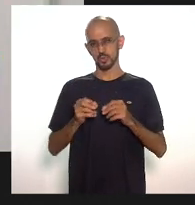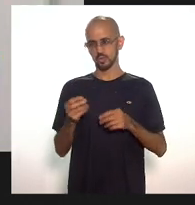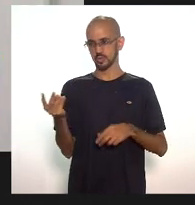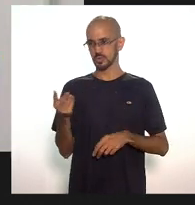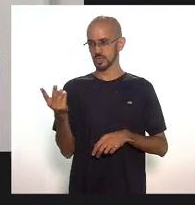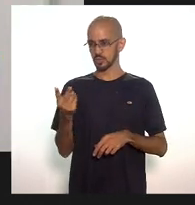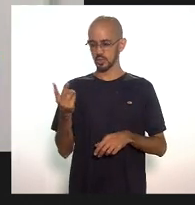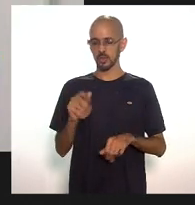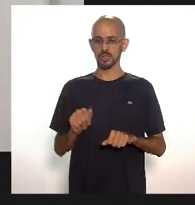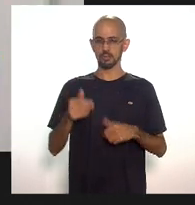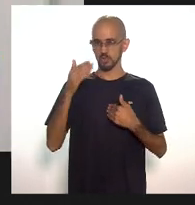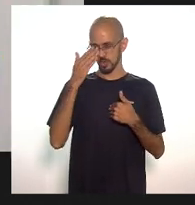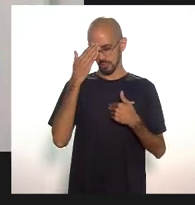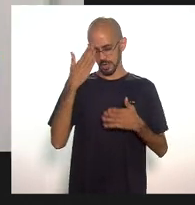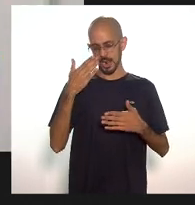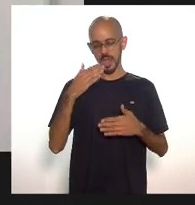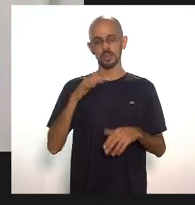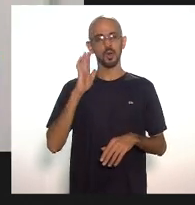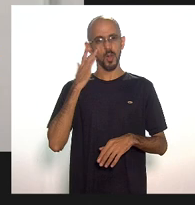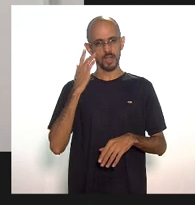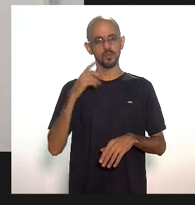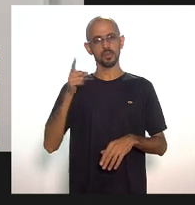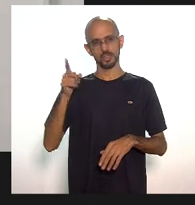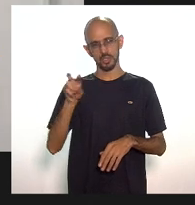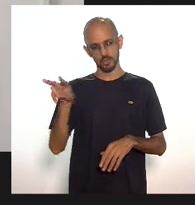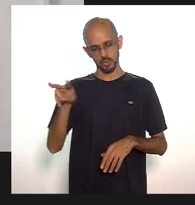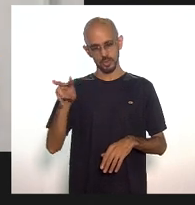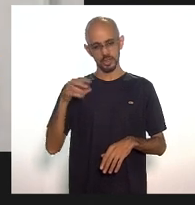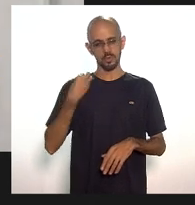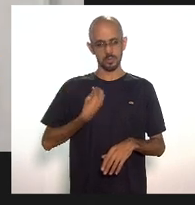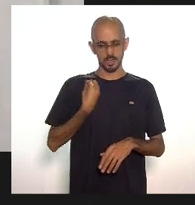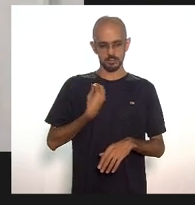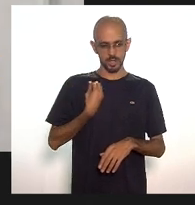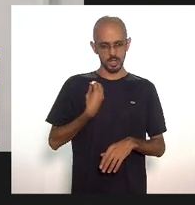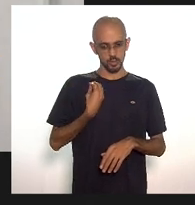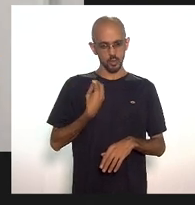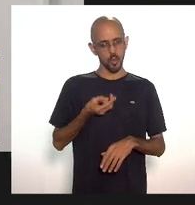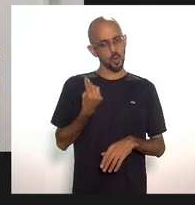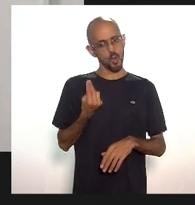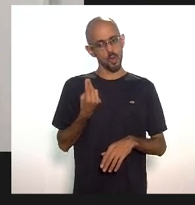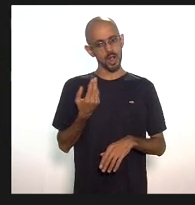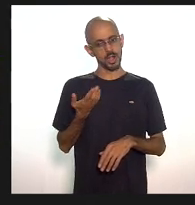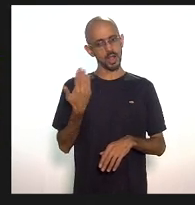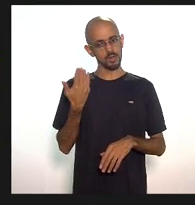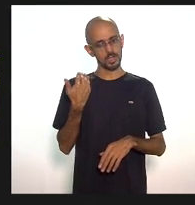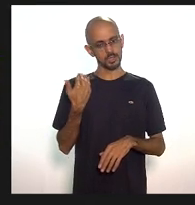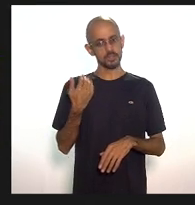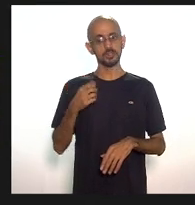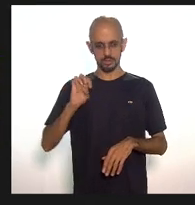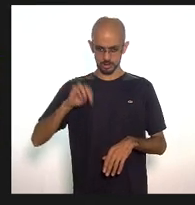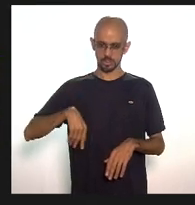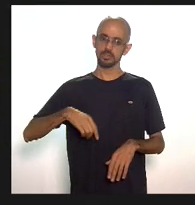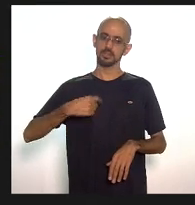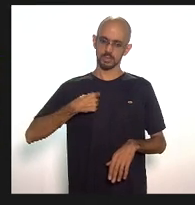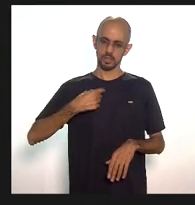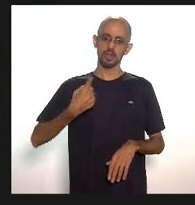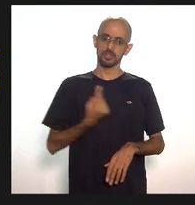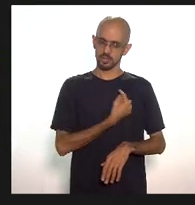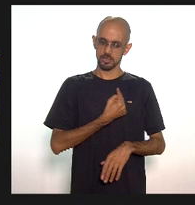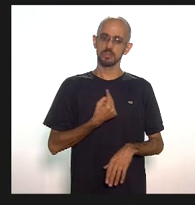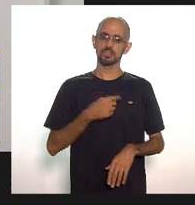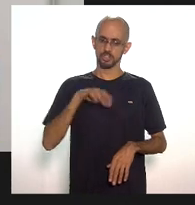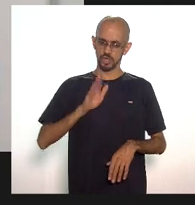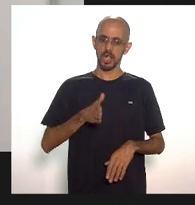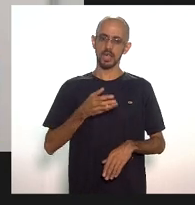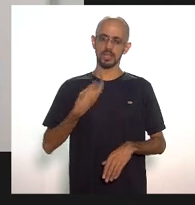acho que vocês estavam participando anteriormente ou só ingressaram agora? Não, já estávamos. Ah, pois